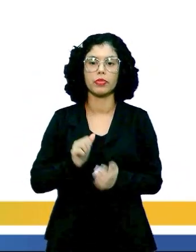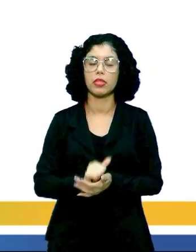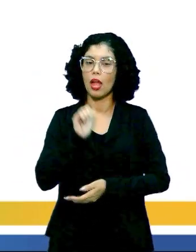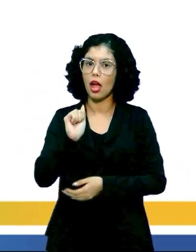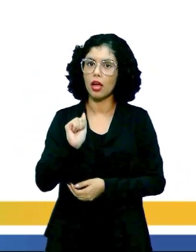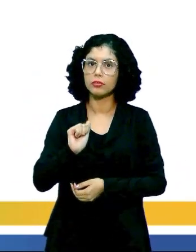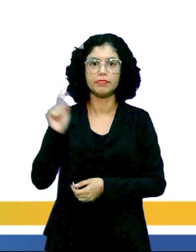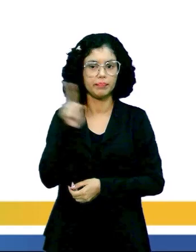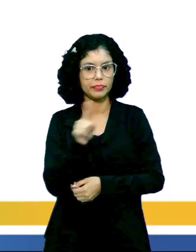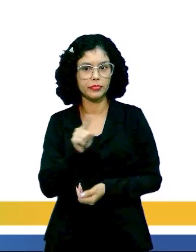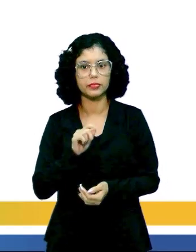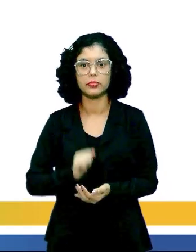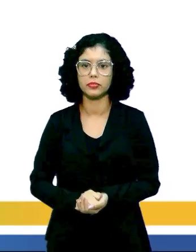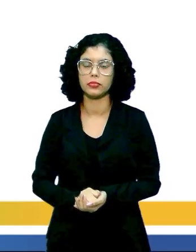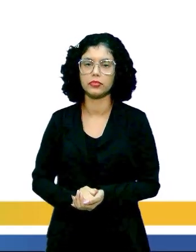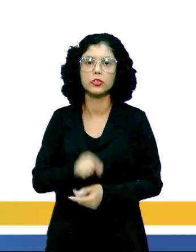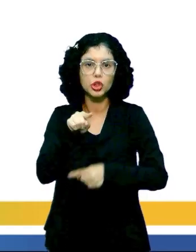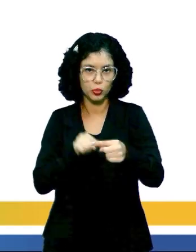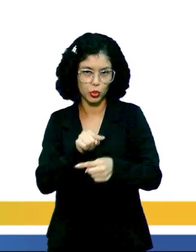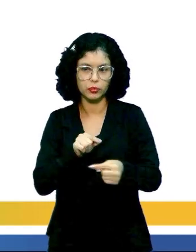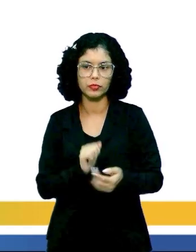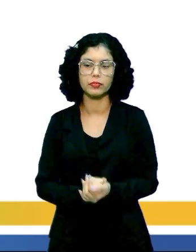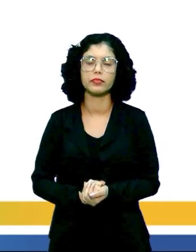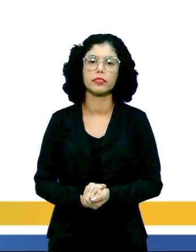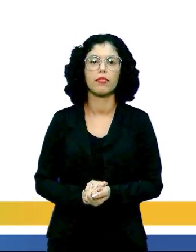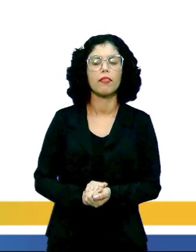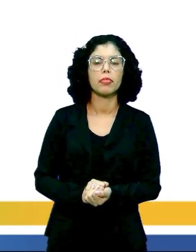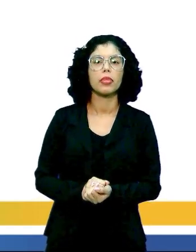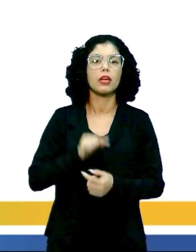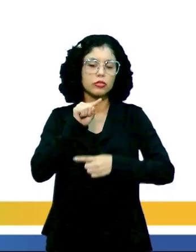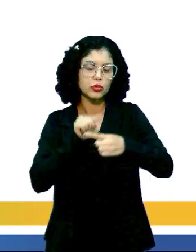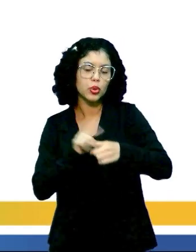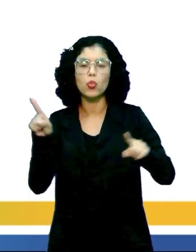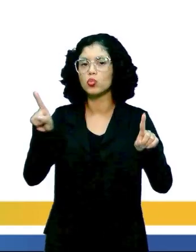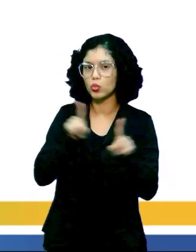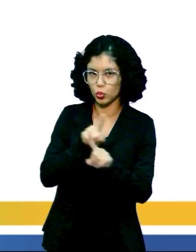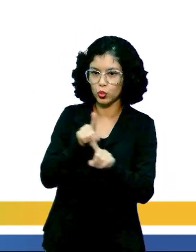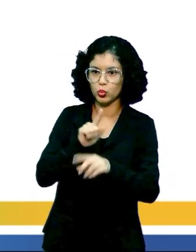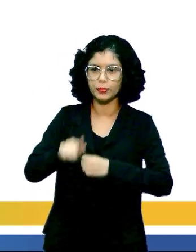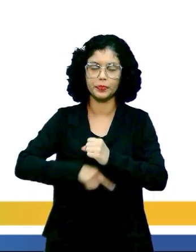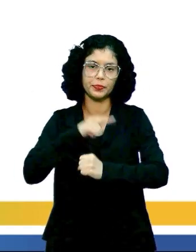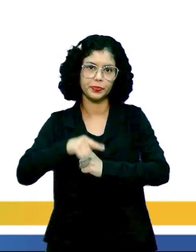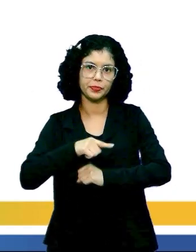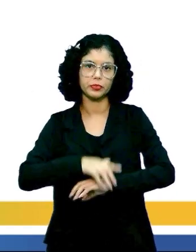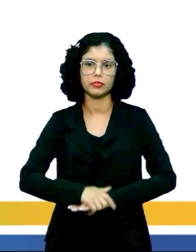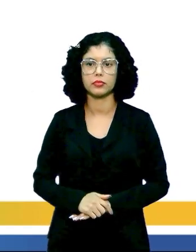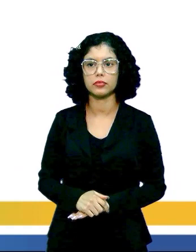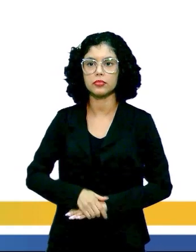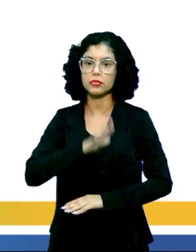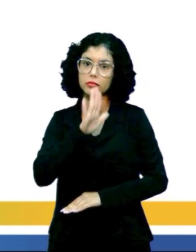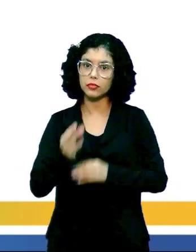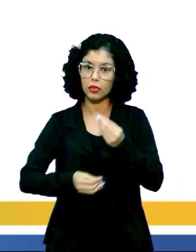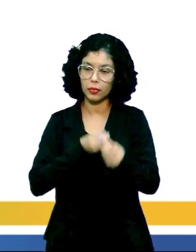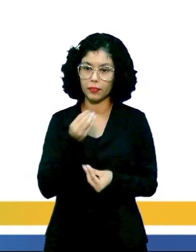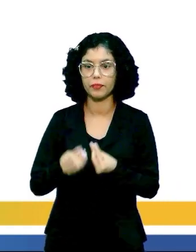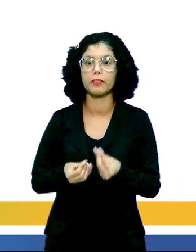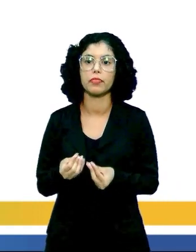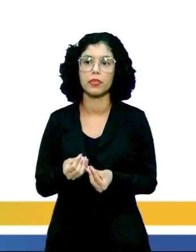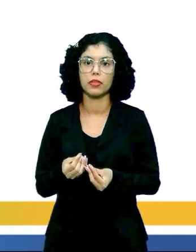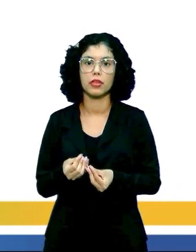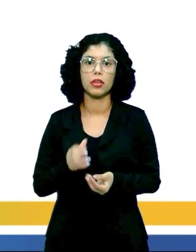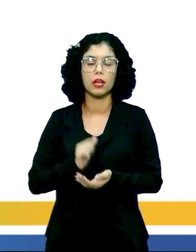não e tomo quer dizer divisível. Então, o átomo é uma partícula não divisível. Já com o modelo